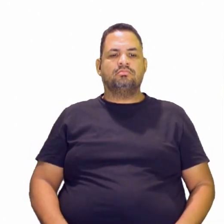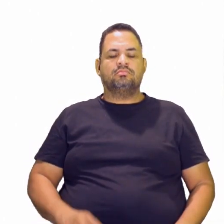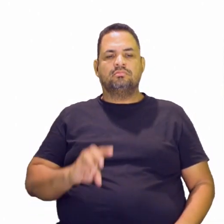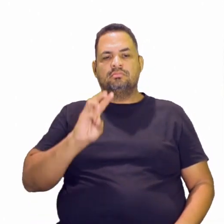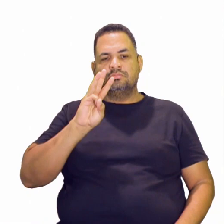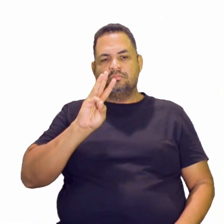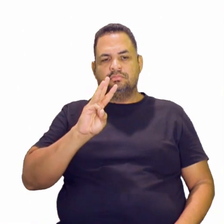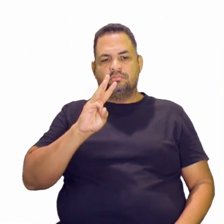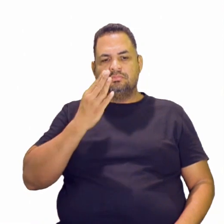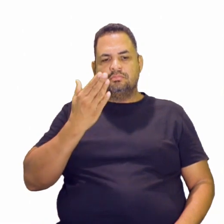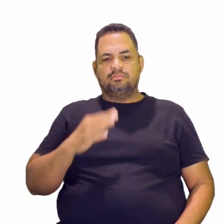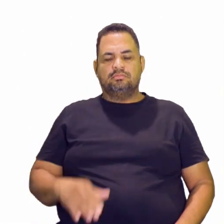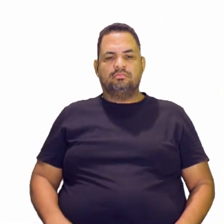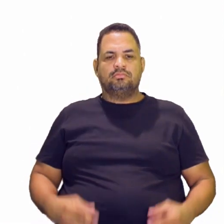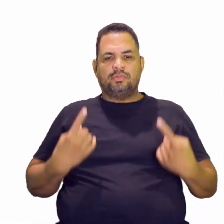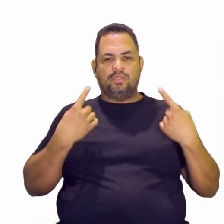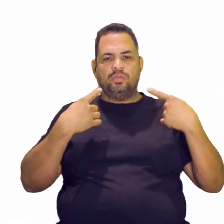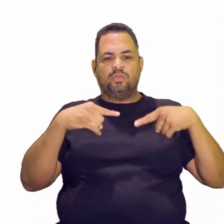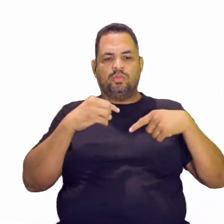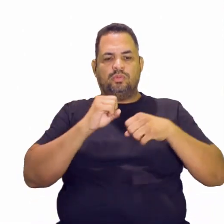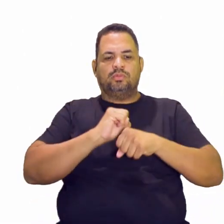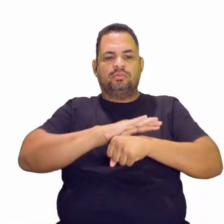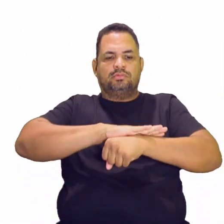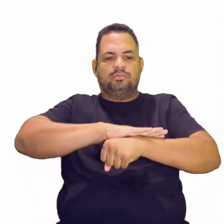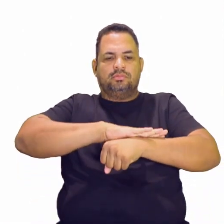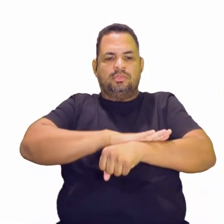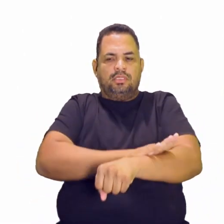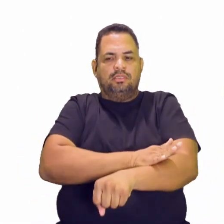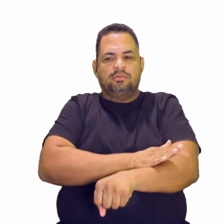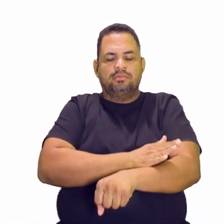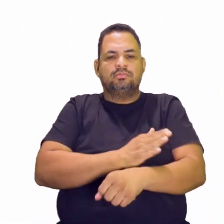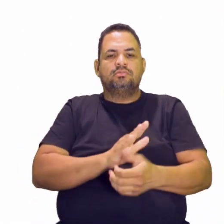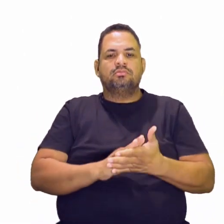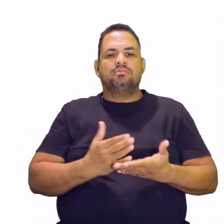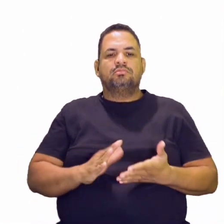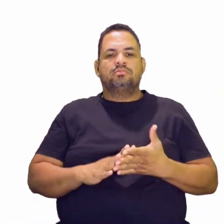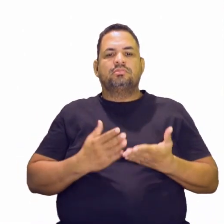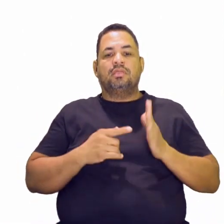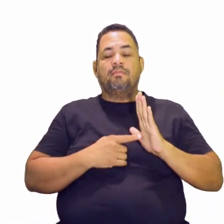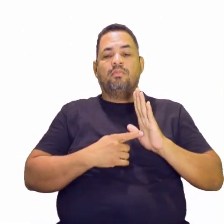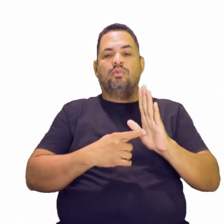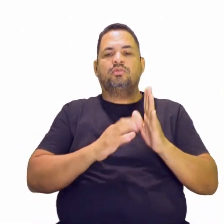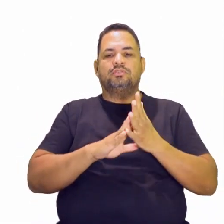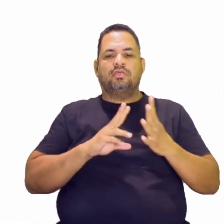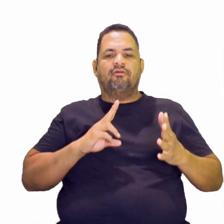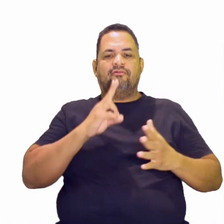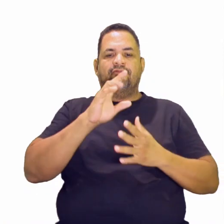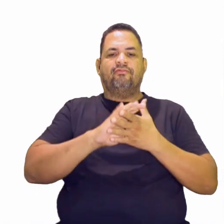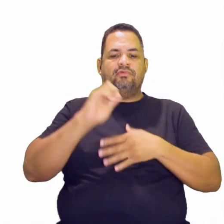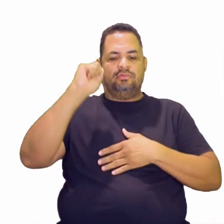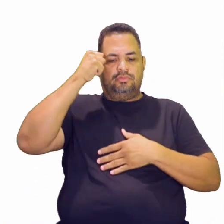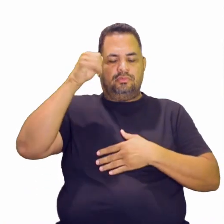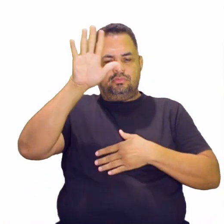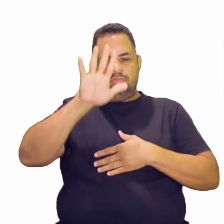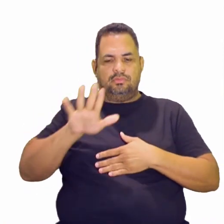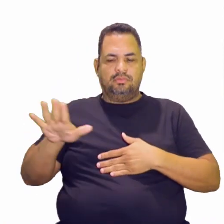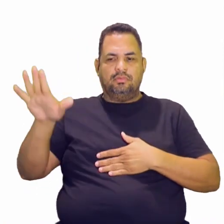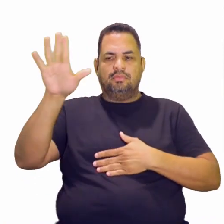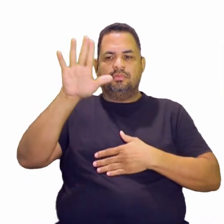Ó. A letra é um combate ao racismo e exalta a força africana. Até porque foi uma música em homenagem ao